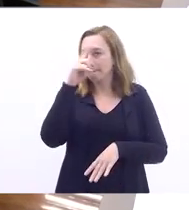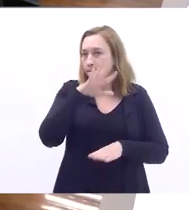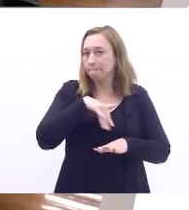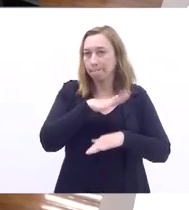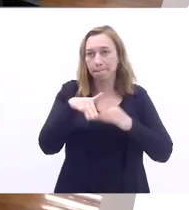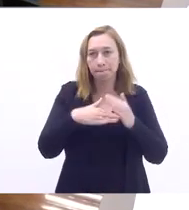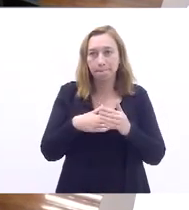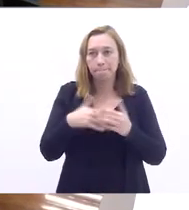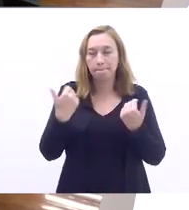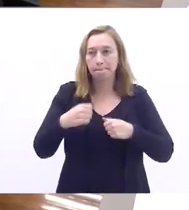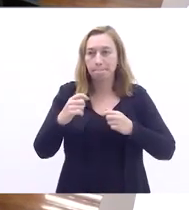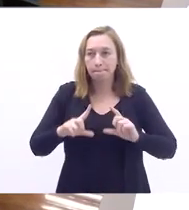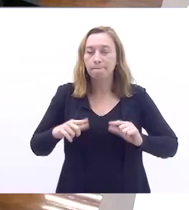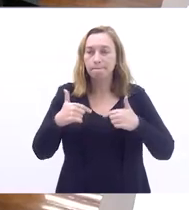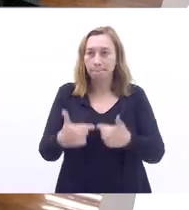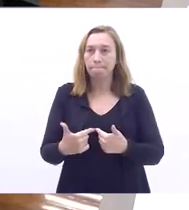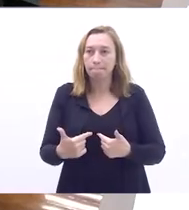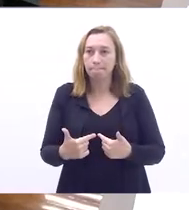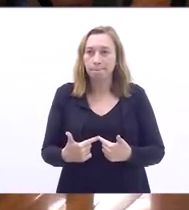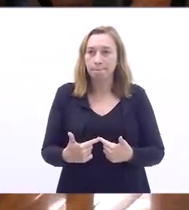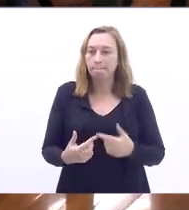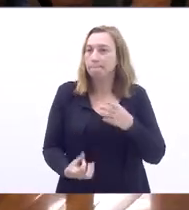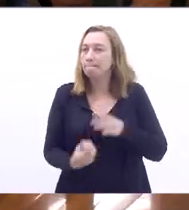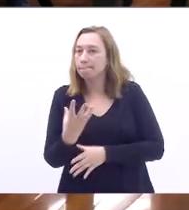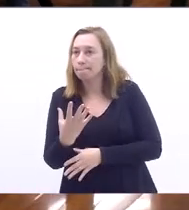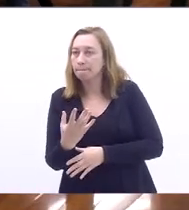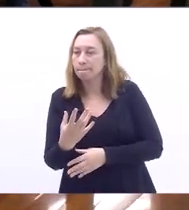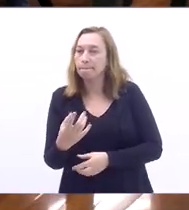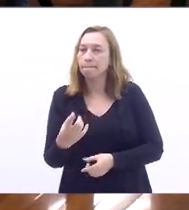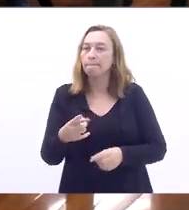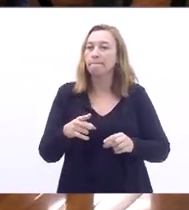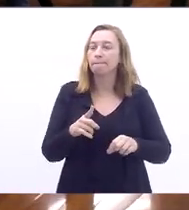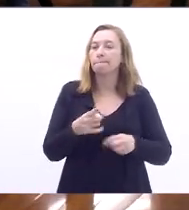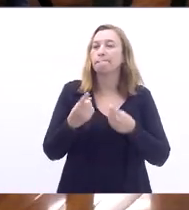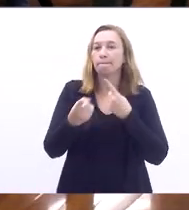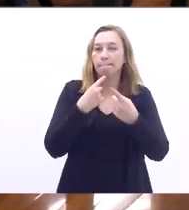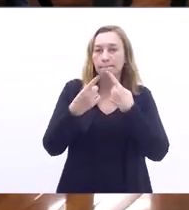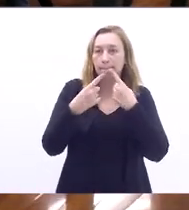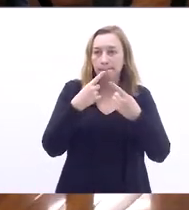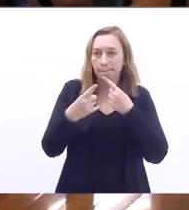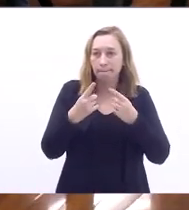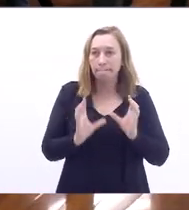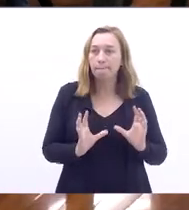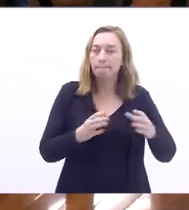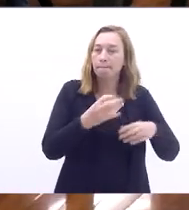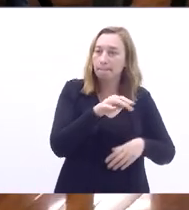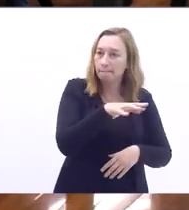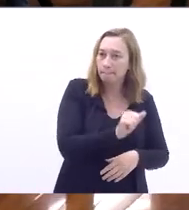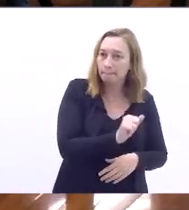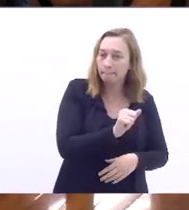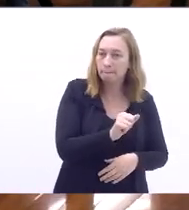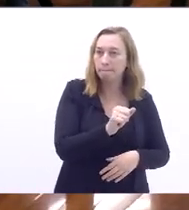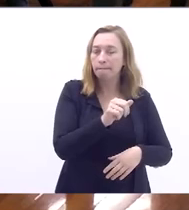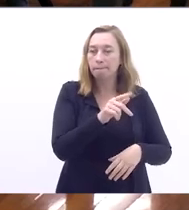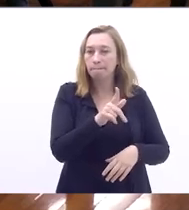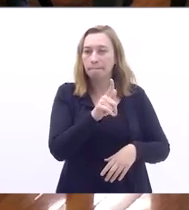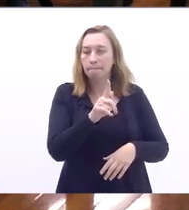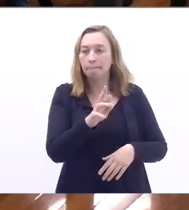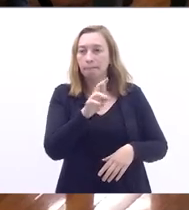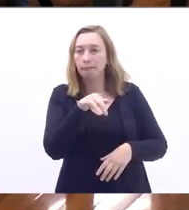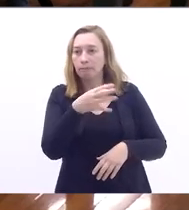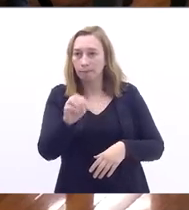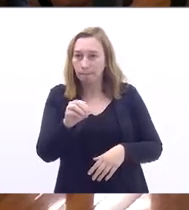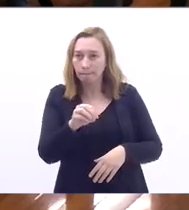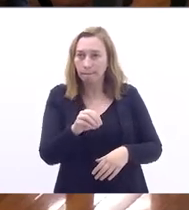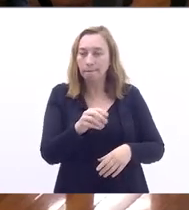Reinventar e a gente se reinventou no debate Na câmara de graduação na câmara de pós-graduação não coloque e no